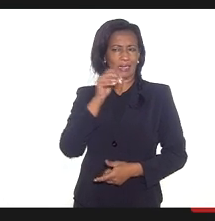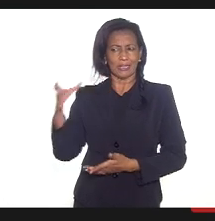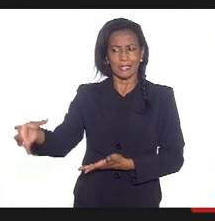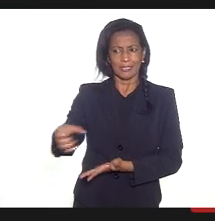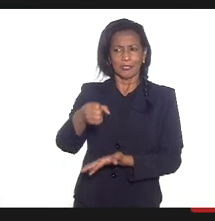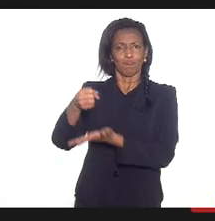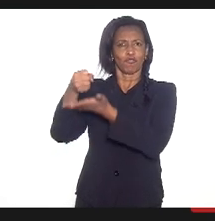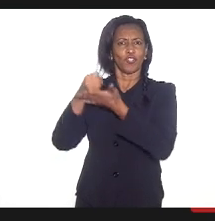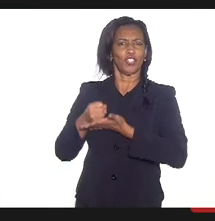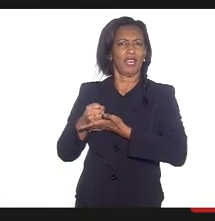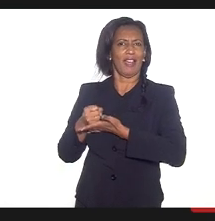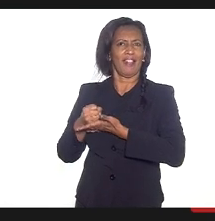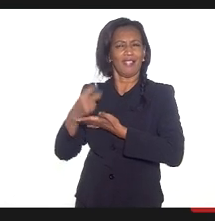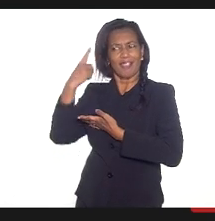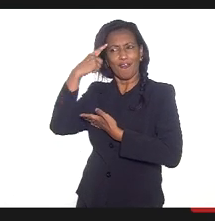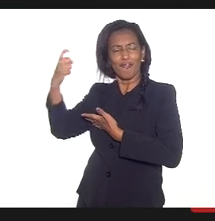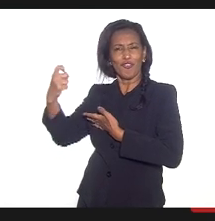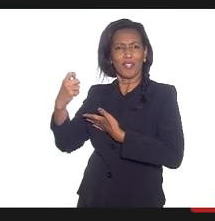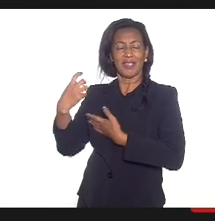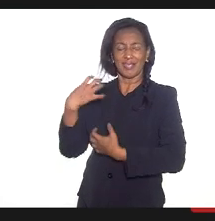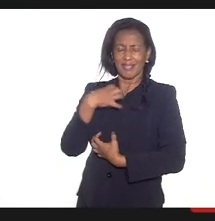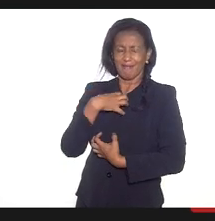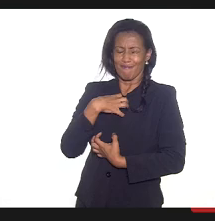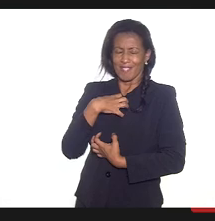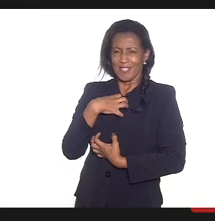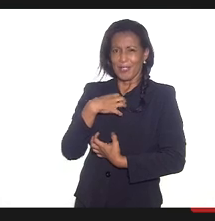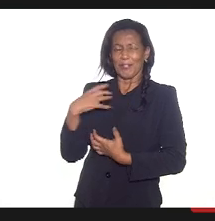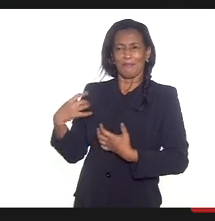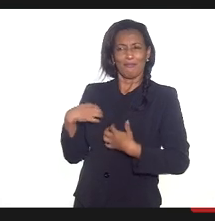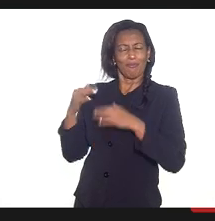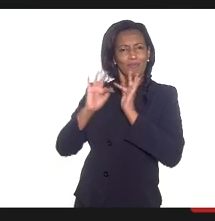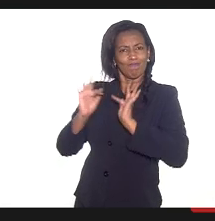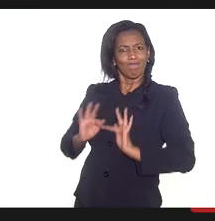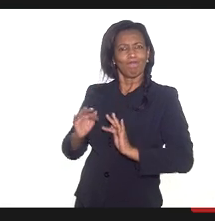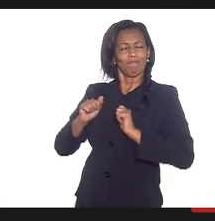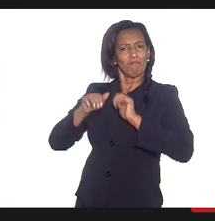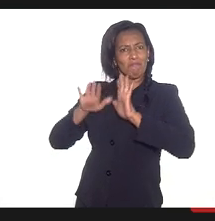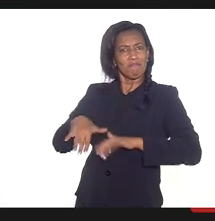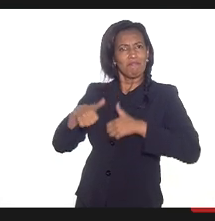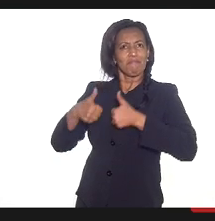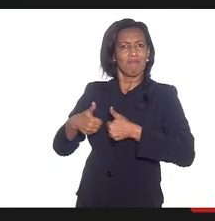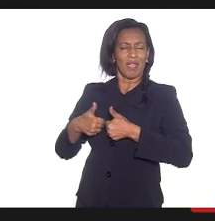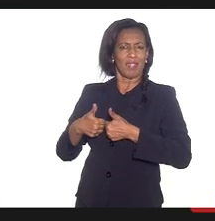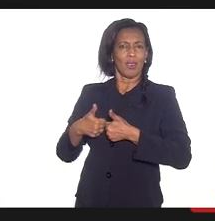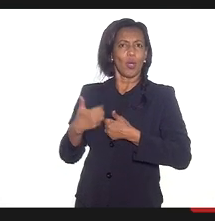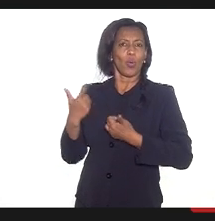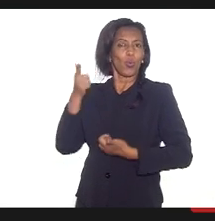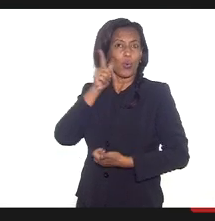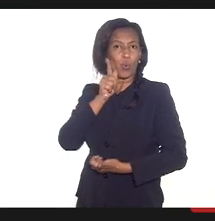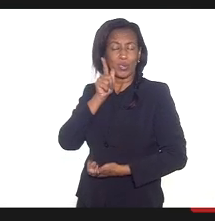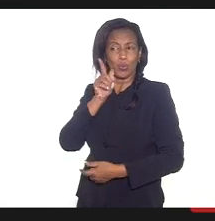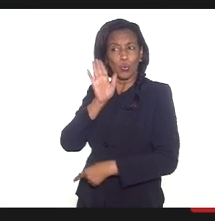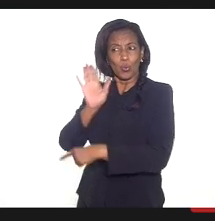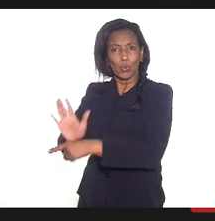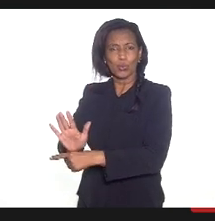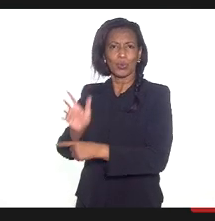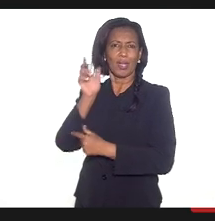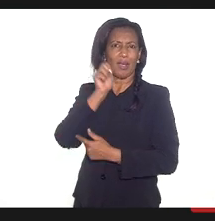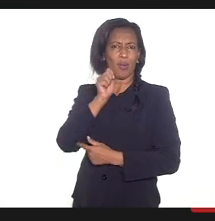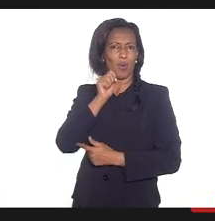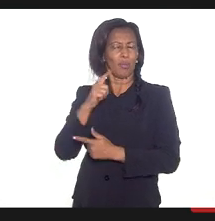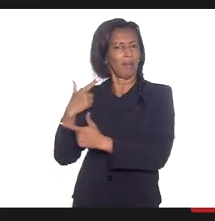de violência. Eu me sinto um pouco justiçada quando eu consigo tirar uma mulher daquela